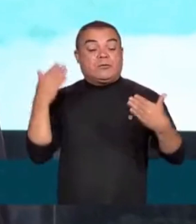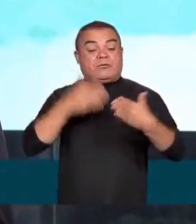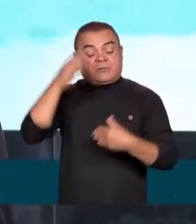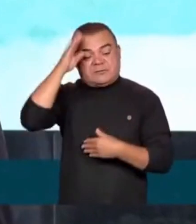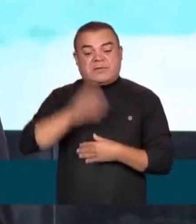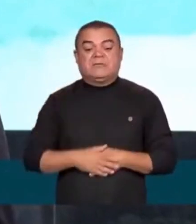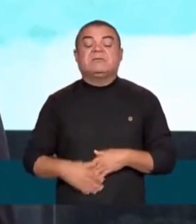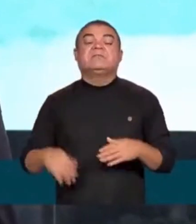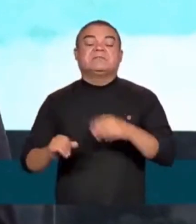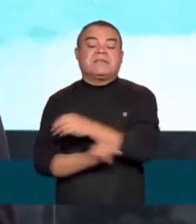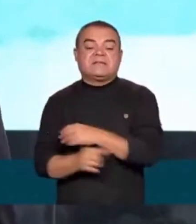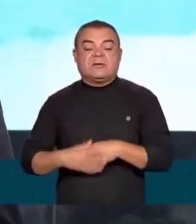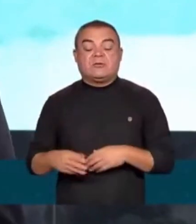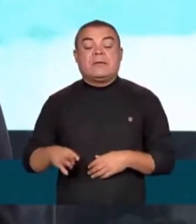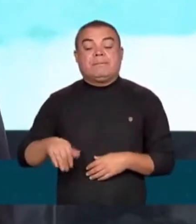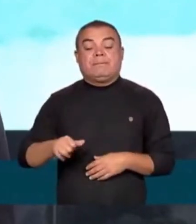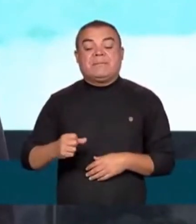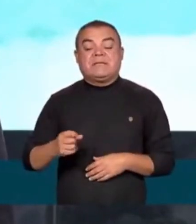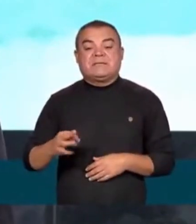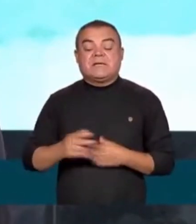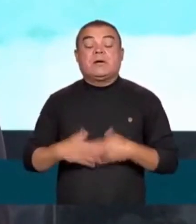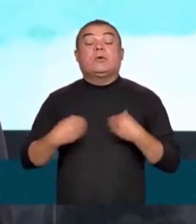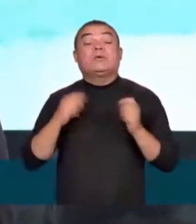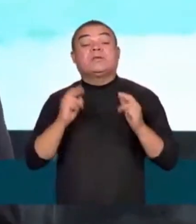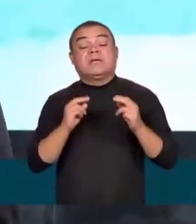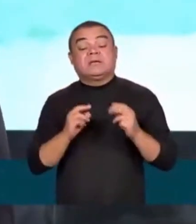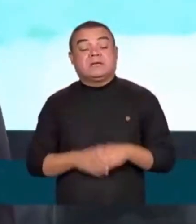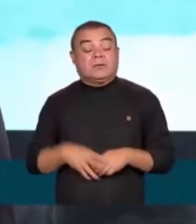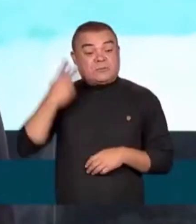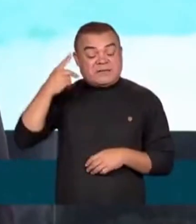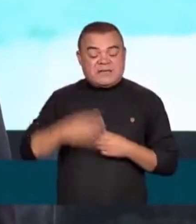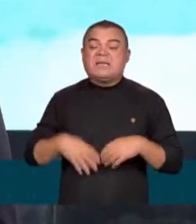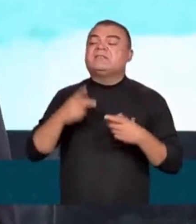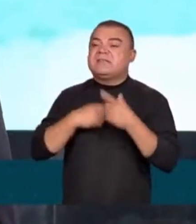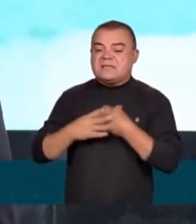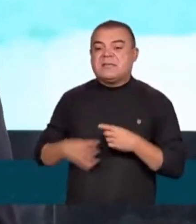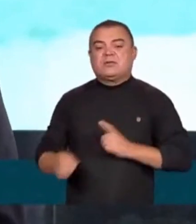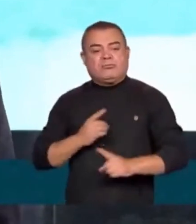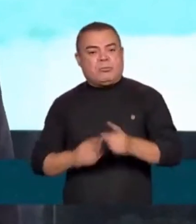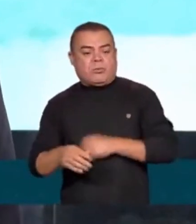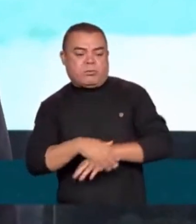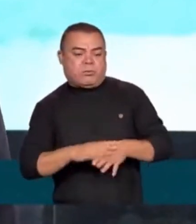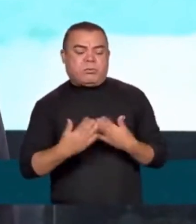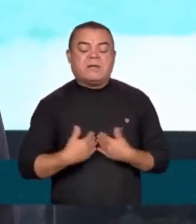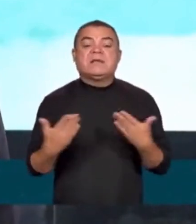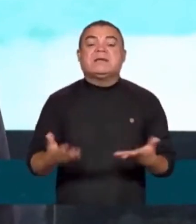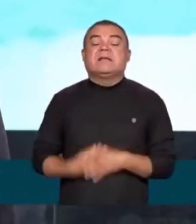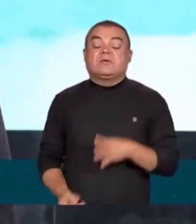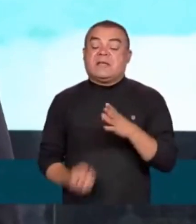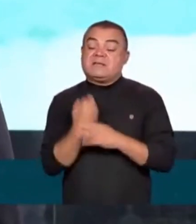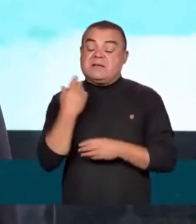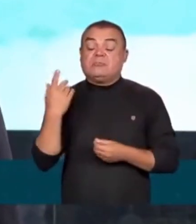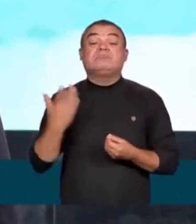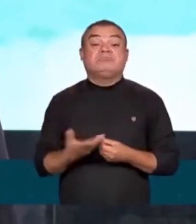mista aquelas que os parlamentares querem debater, né? Tem um debate maior, então a recriação dos